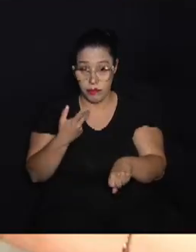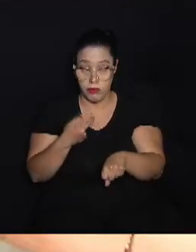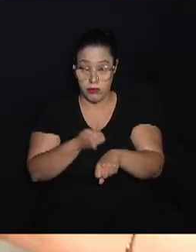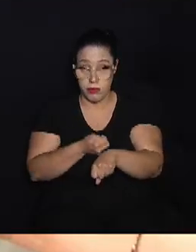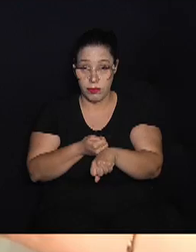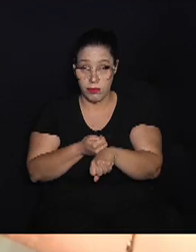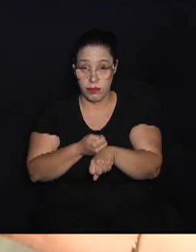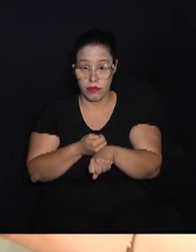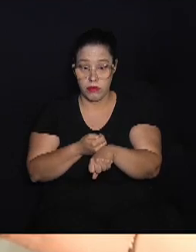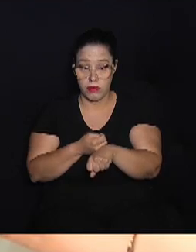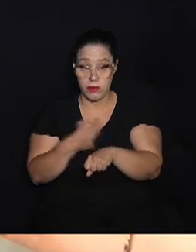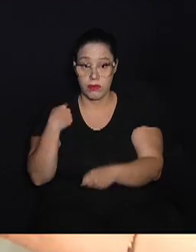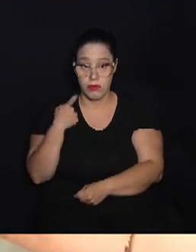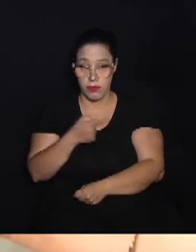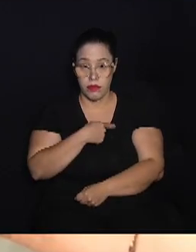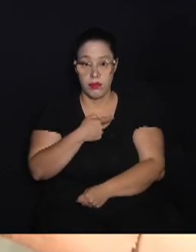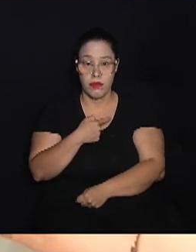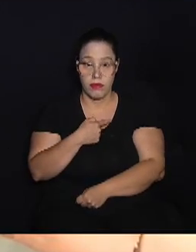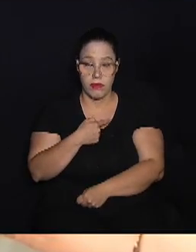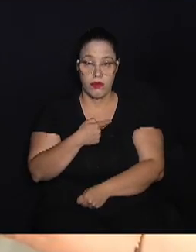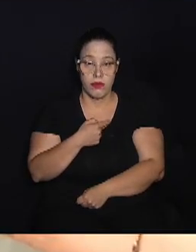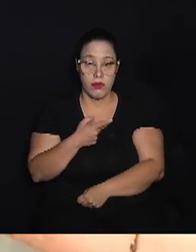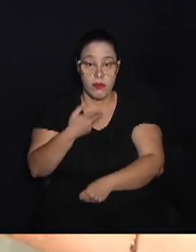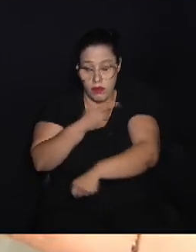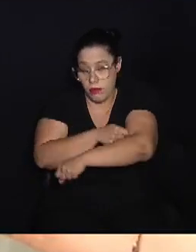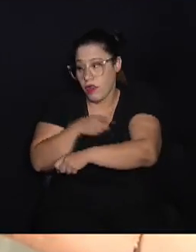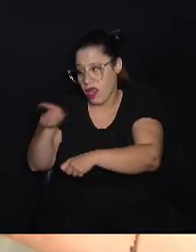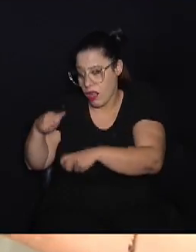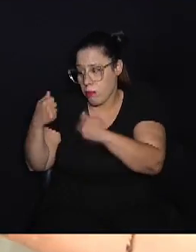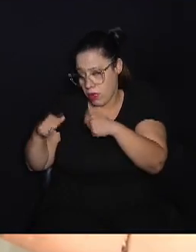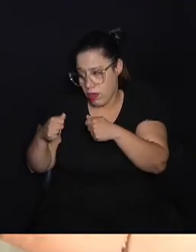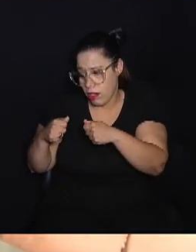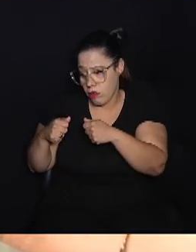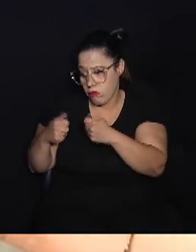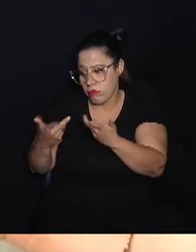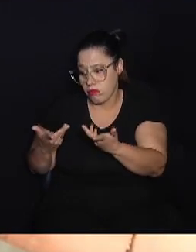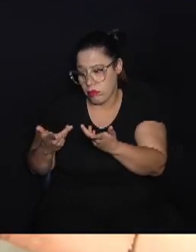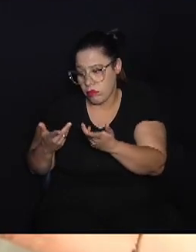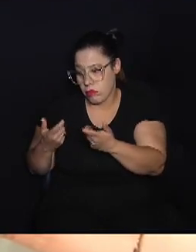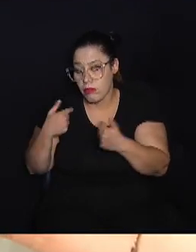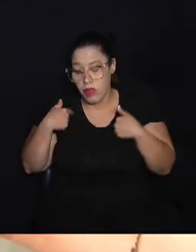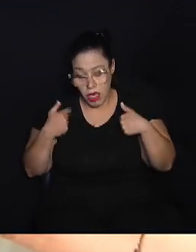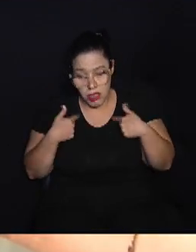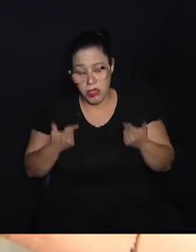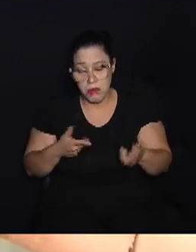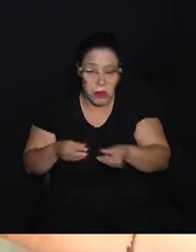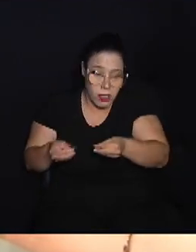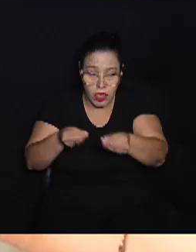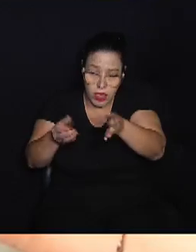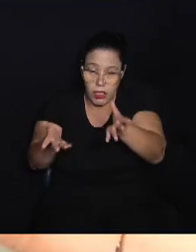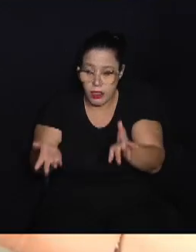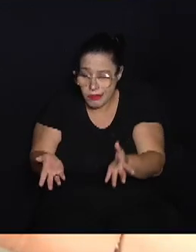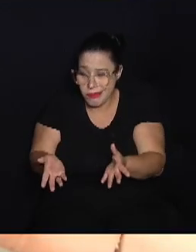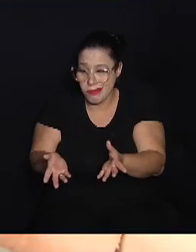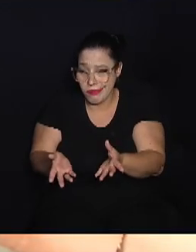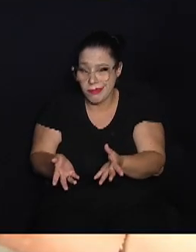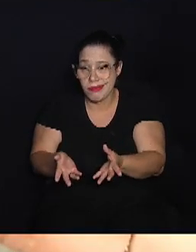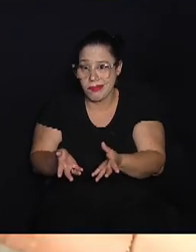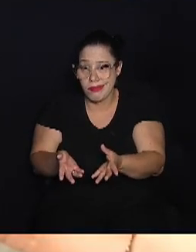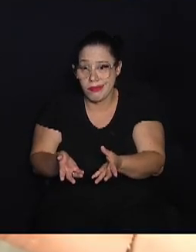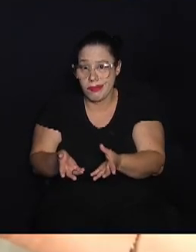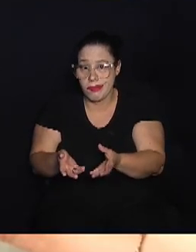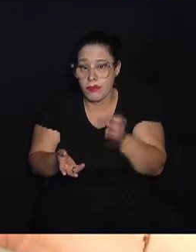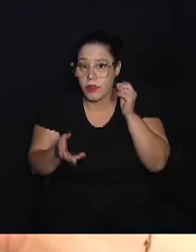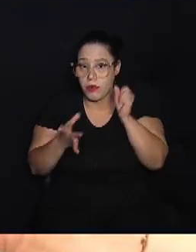raiva. Assim como nós tomamos a nossa vacina, eles também precisam. E eles precisam da gente para trazê-los. Por uma